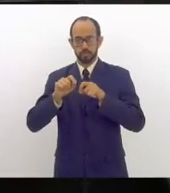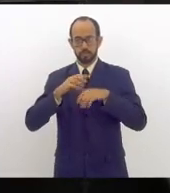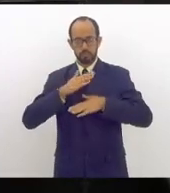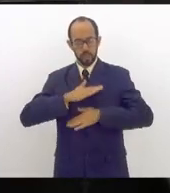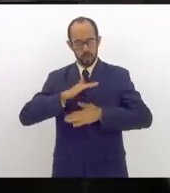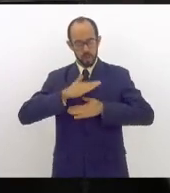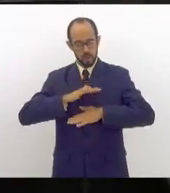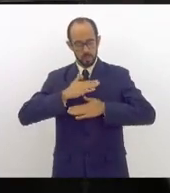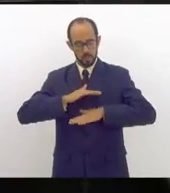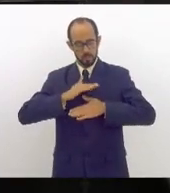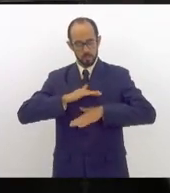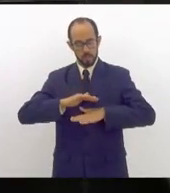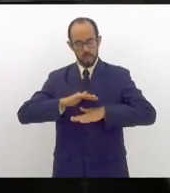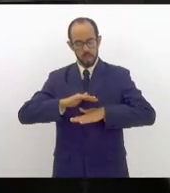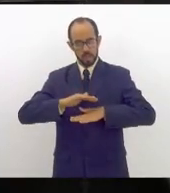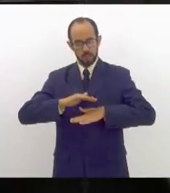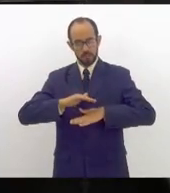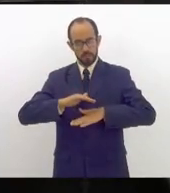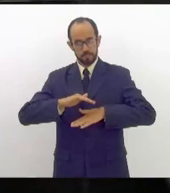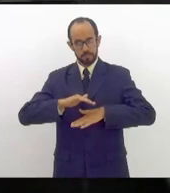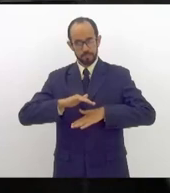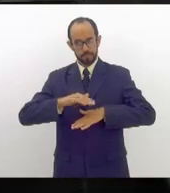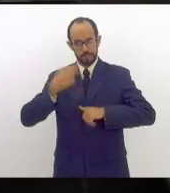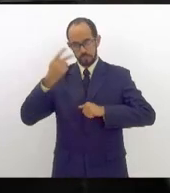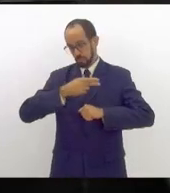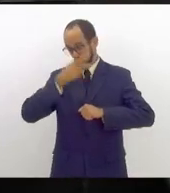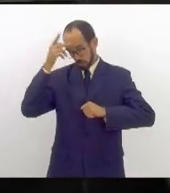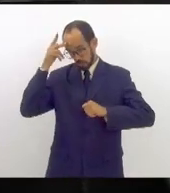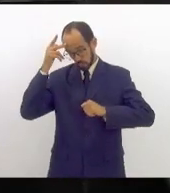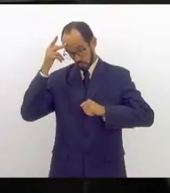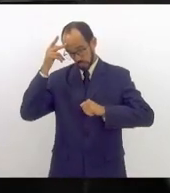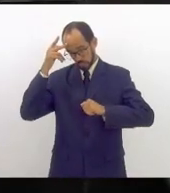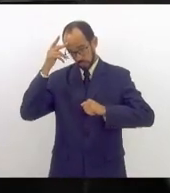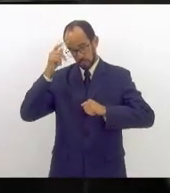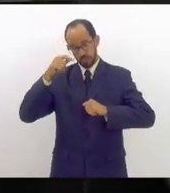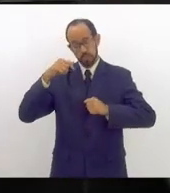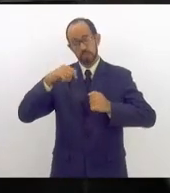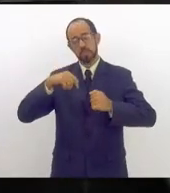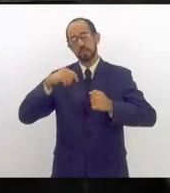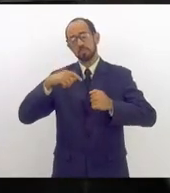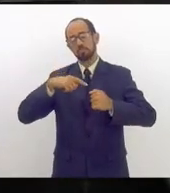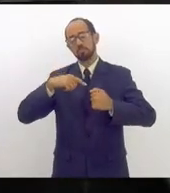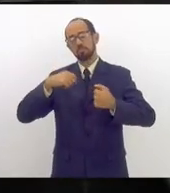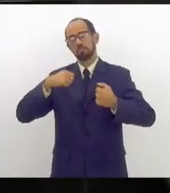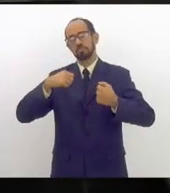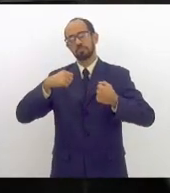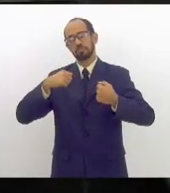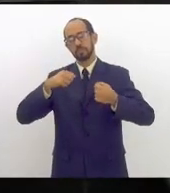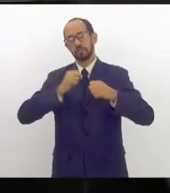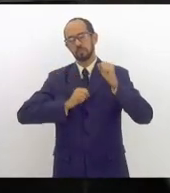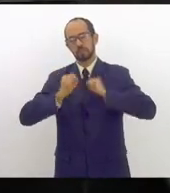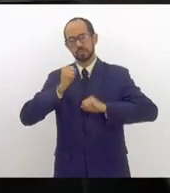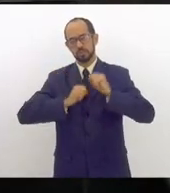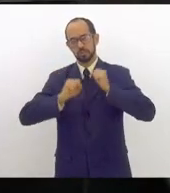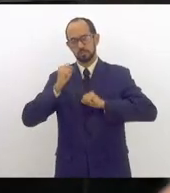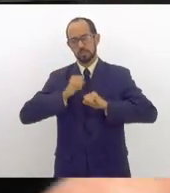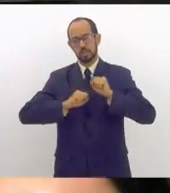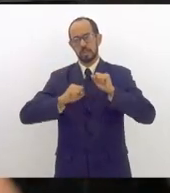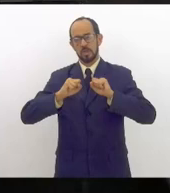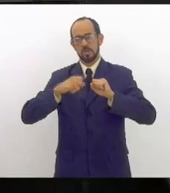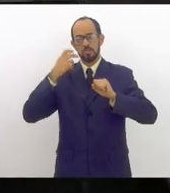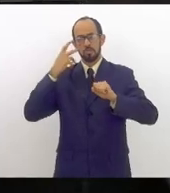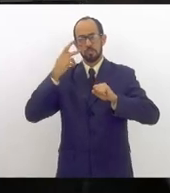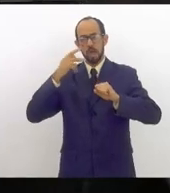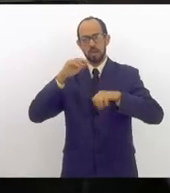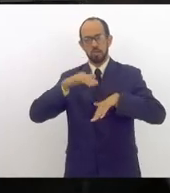acalmar, abrandar os corações daqueles e daquelas que estavam desesperados com relação ao